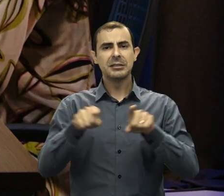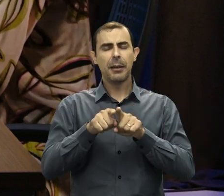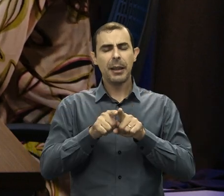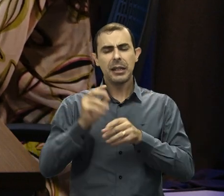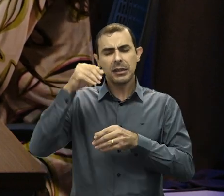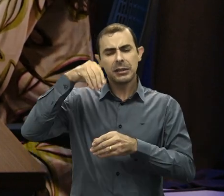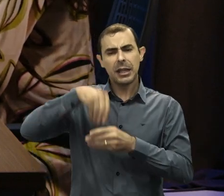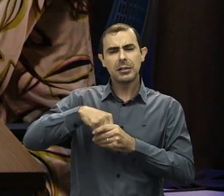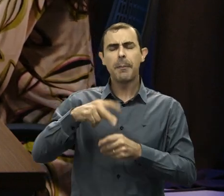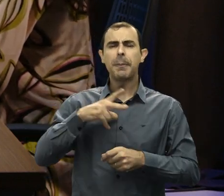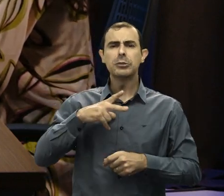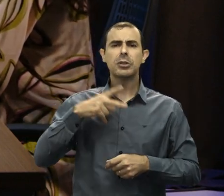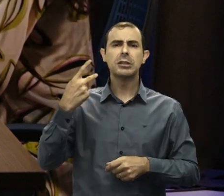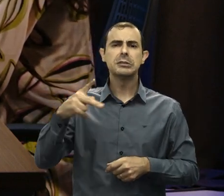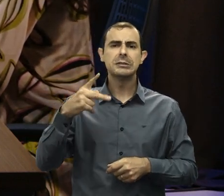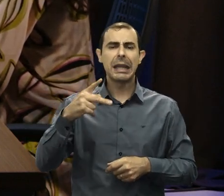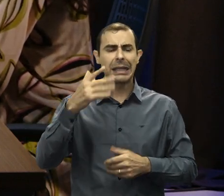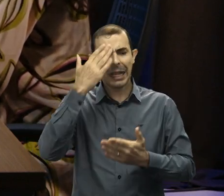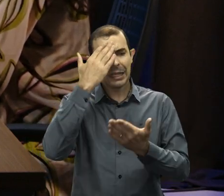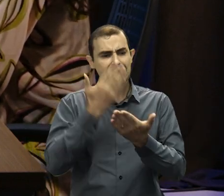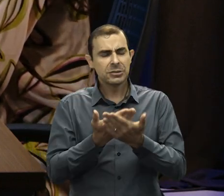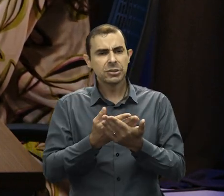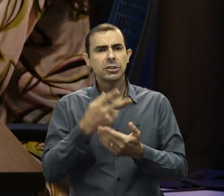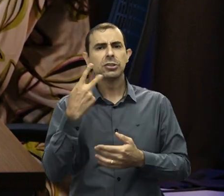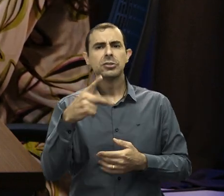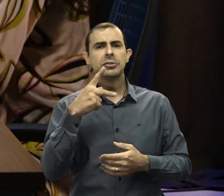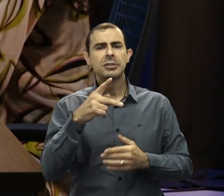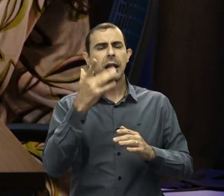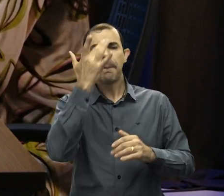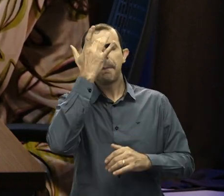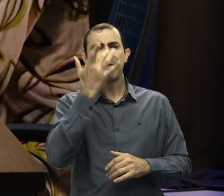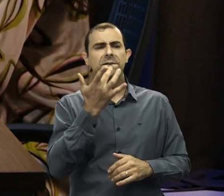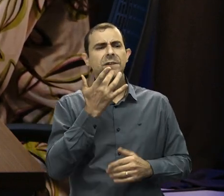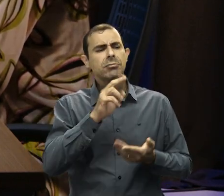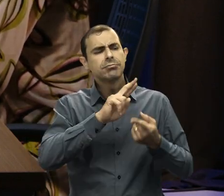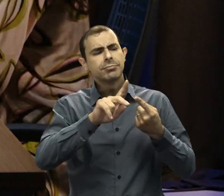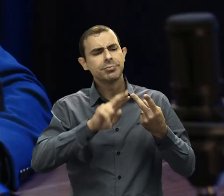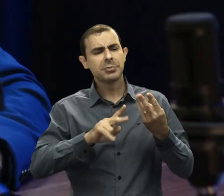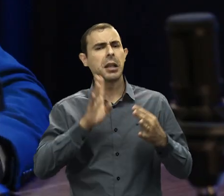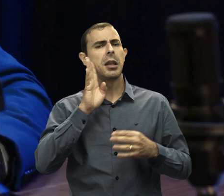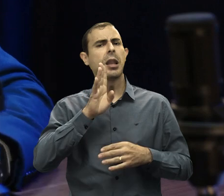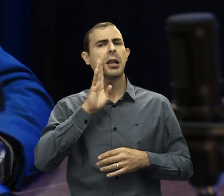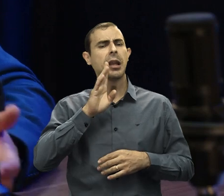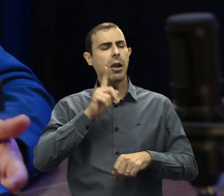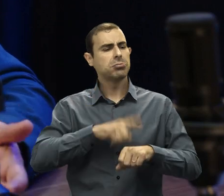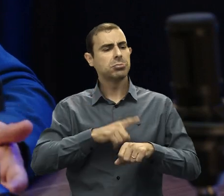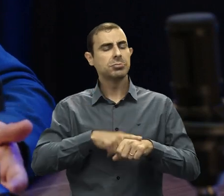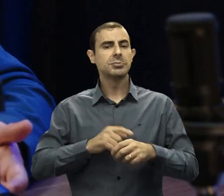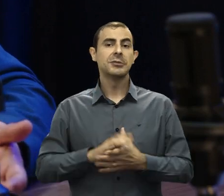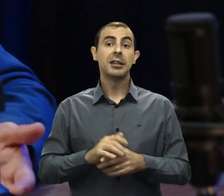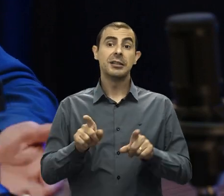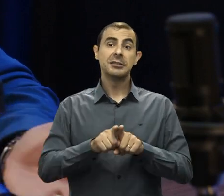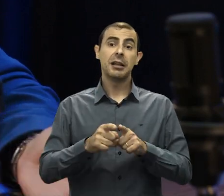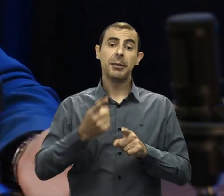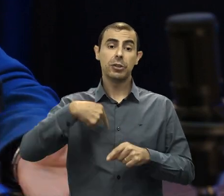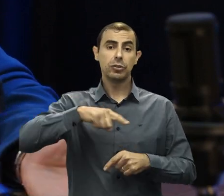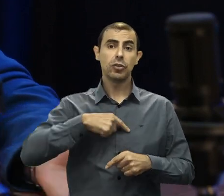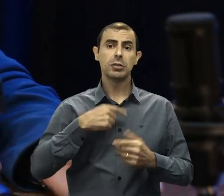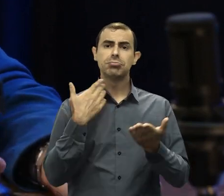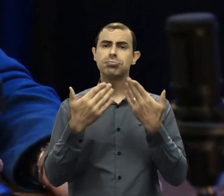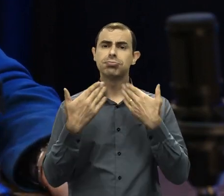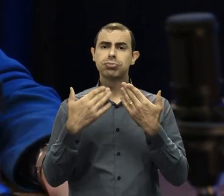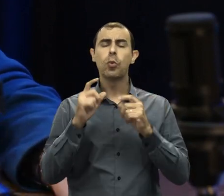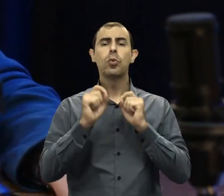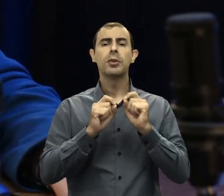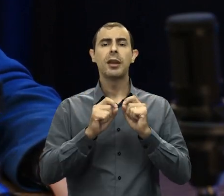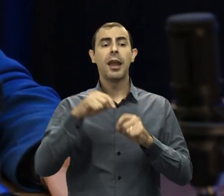intimidade dele, aquilo que ele acredita, quais são as bandeiras que ele defende. Então, isso é muito legal. E uma forma da gente falar um pouquinho mais do